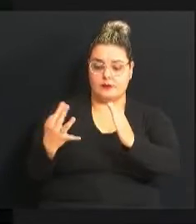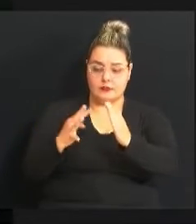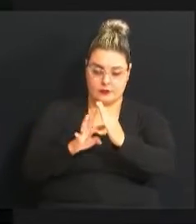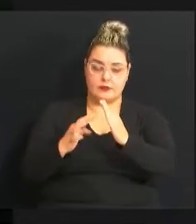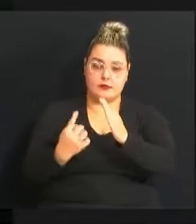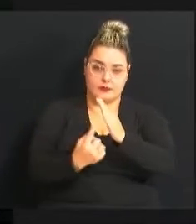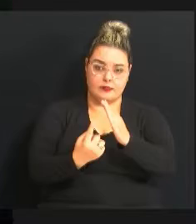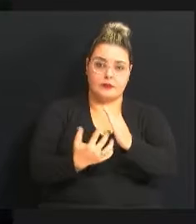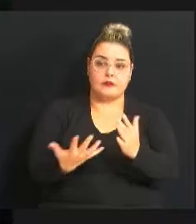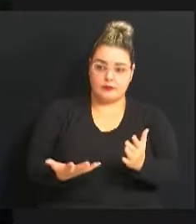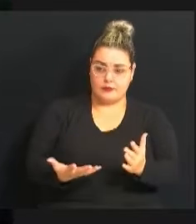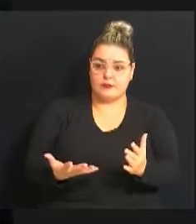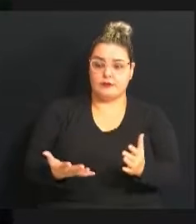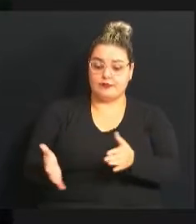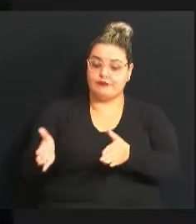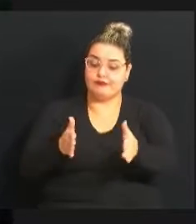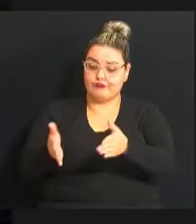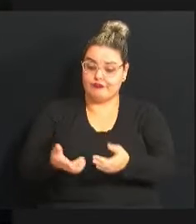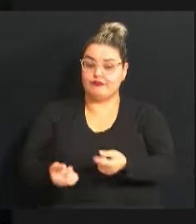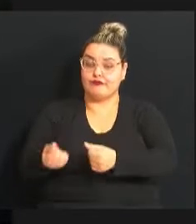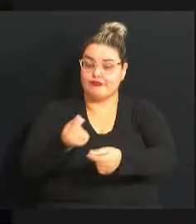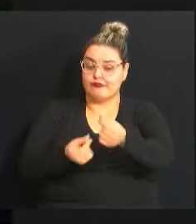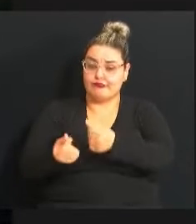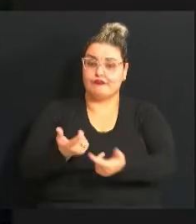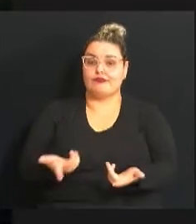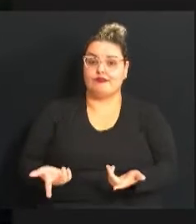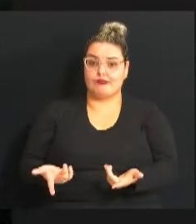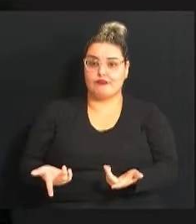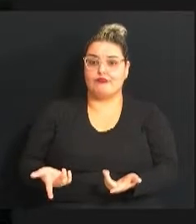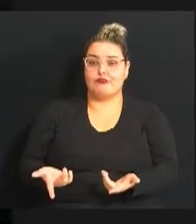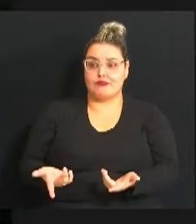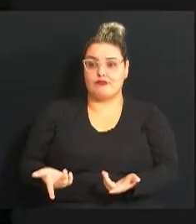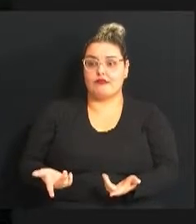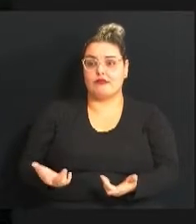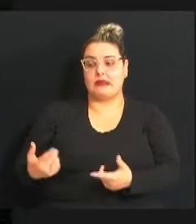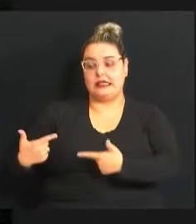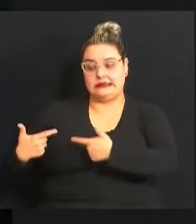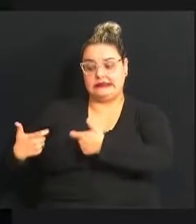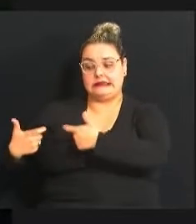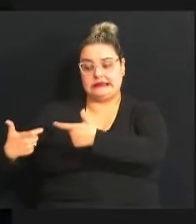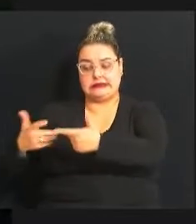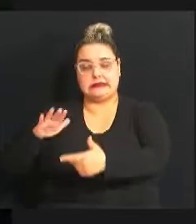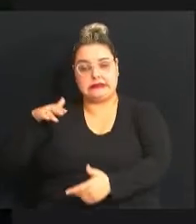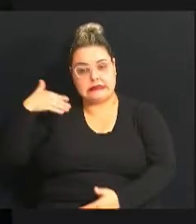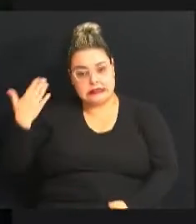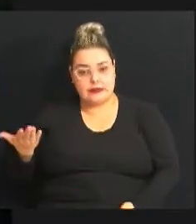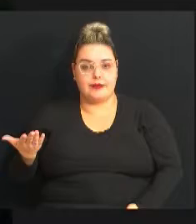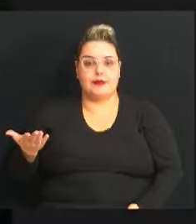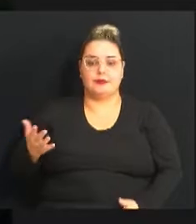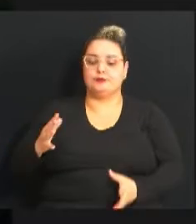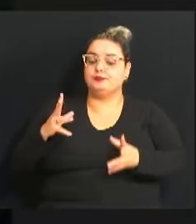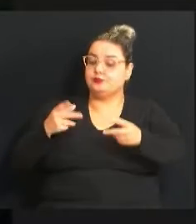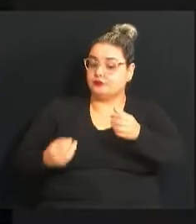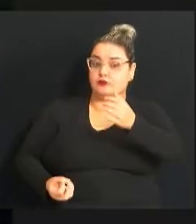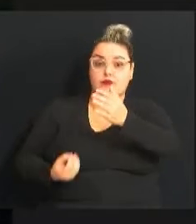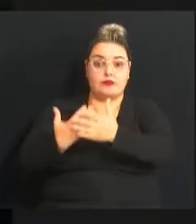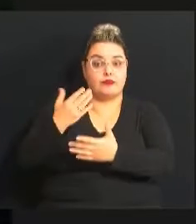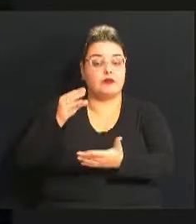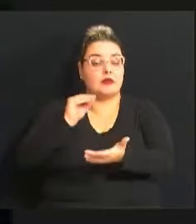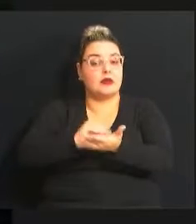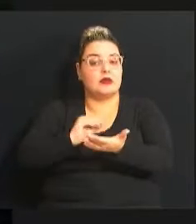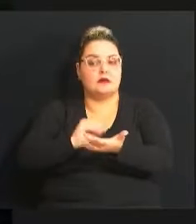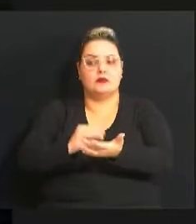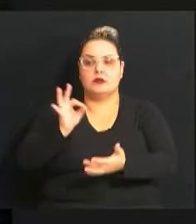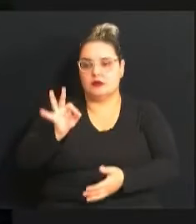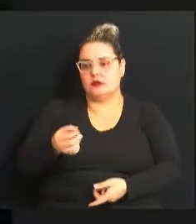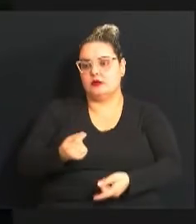conflito, né, com um cenário de conflito internacional. Então, tudo isso criou um horizonte, muita incerteza